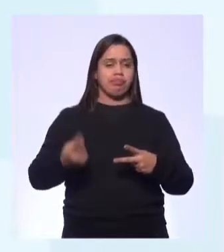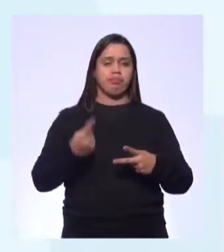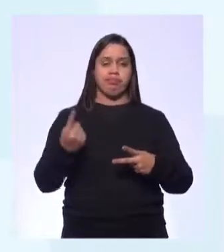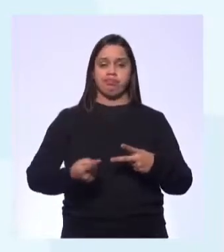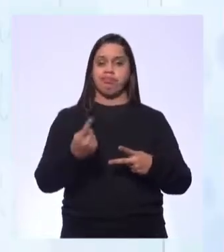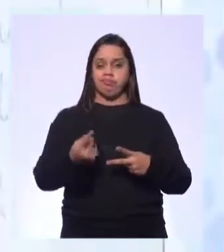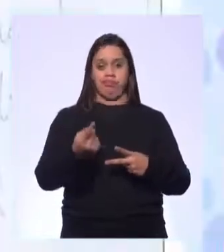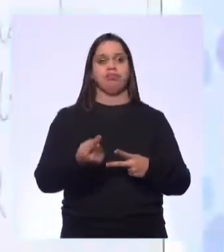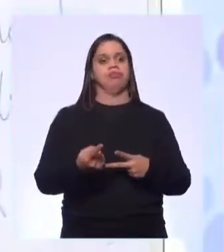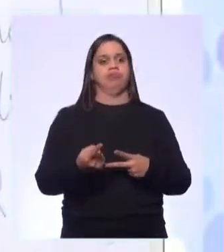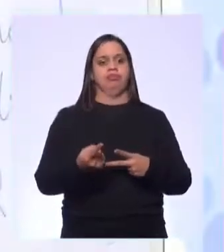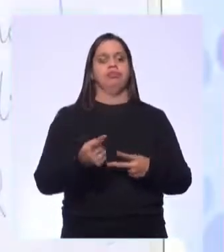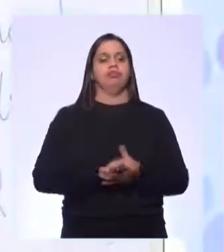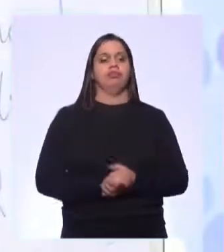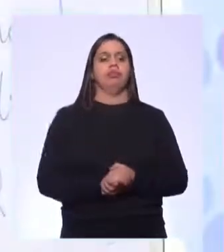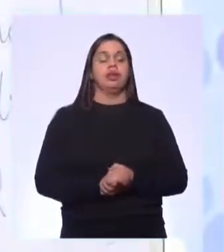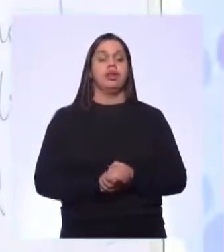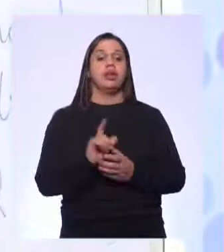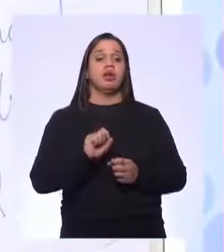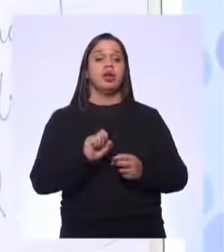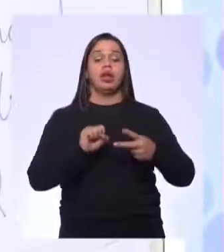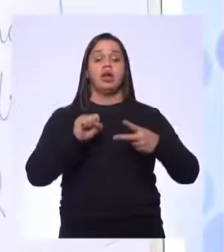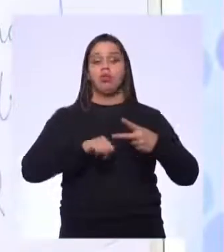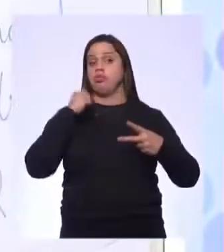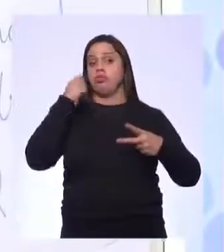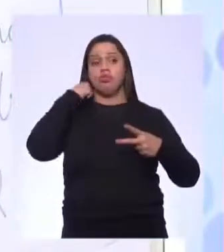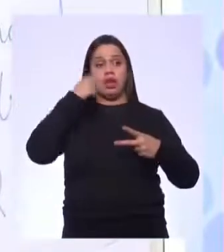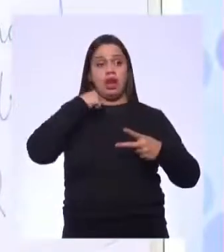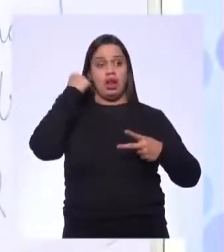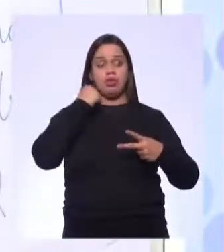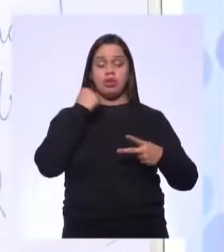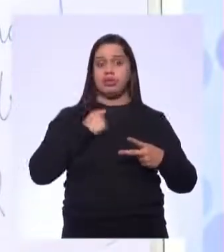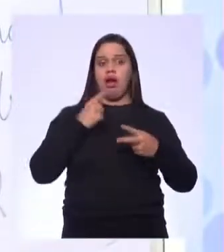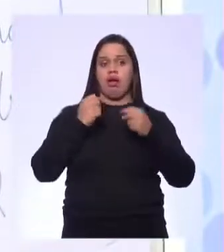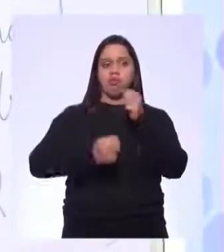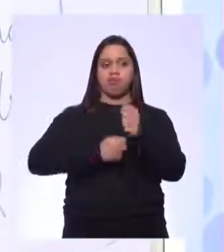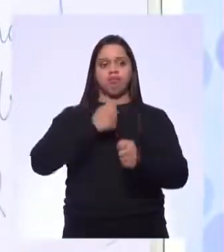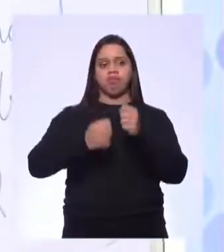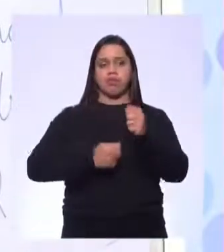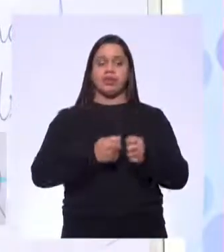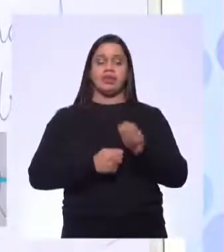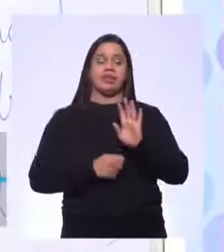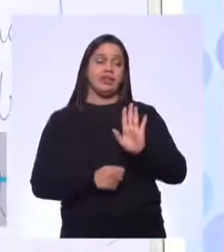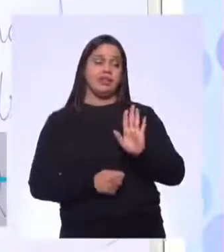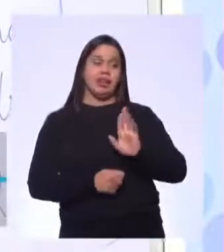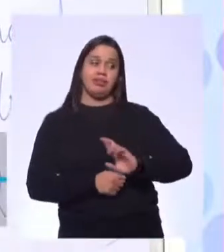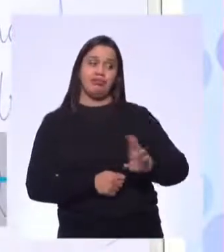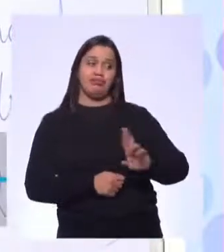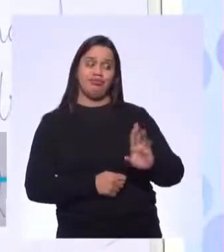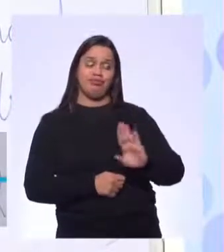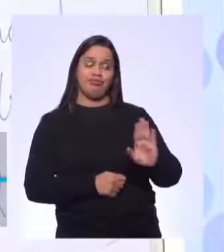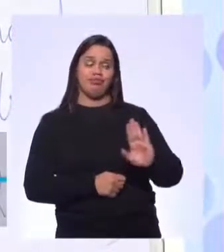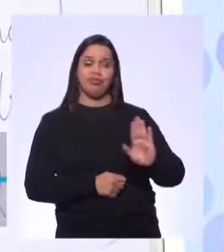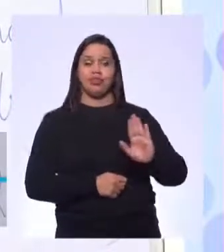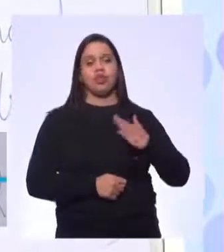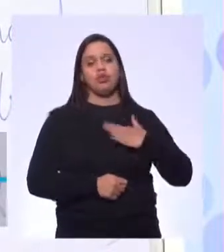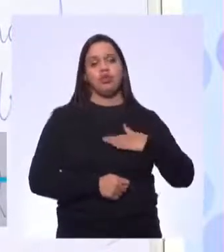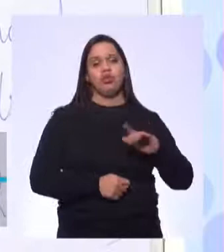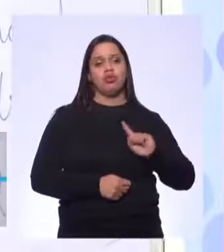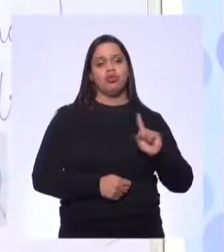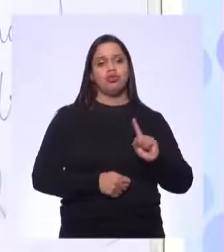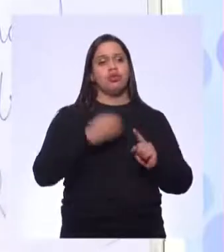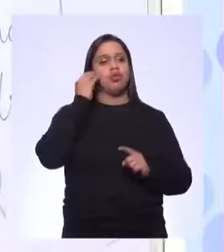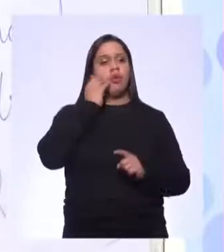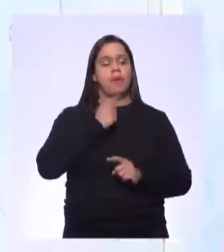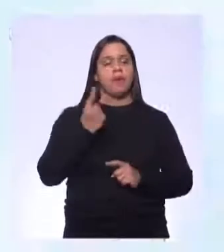vitalício? Para a vida toda. Então, os senadores, eles estariam a vida toda lá dominando. Isso já não agradou muito Dom Pedro também. Mais uma